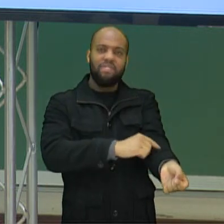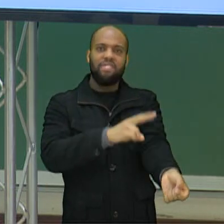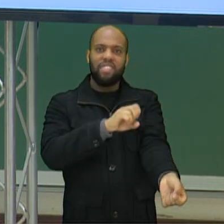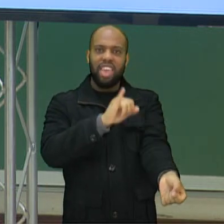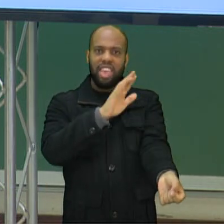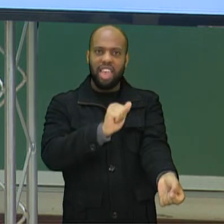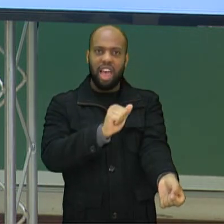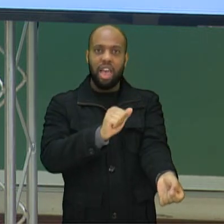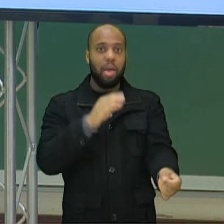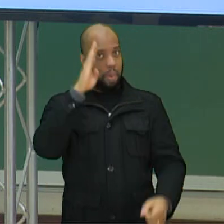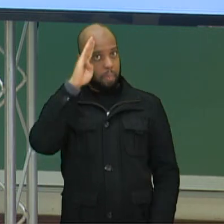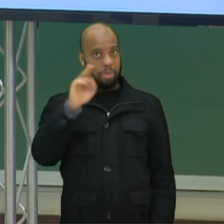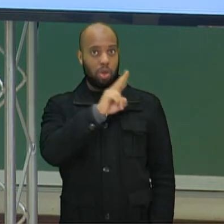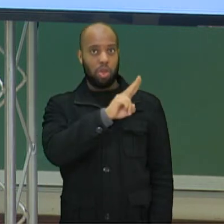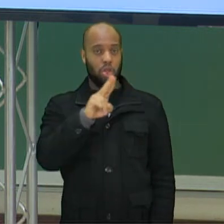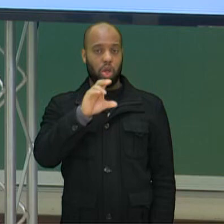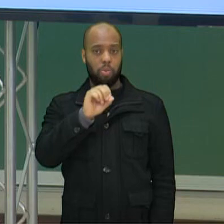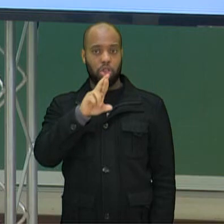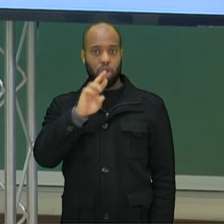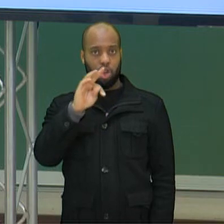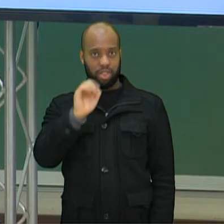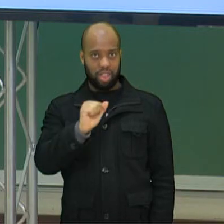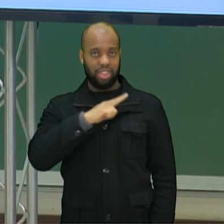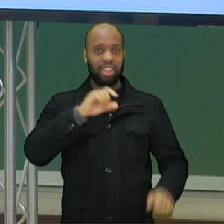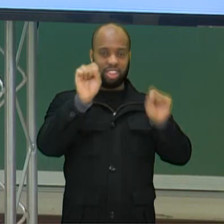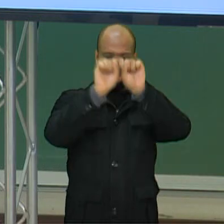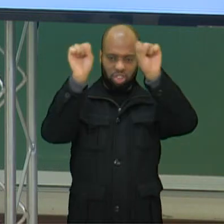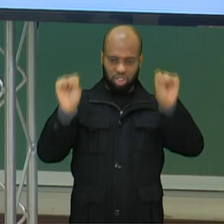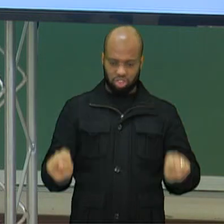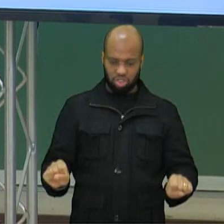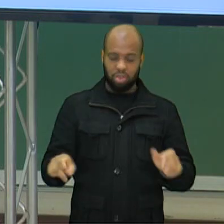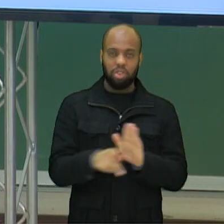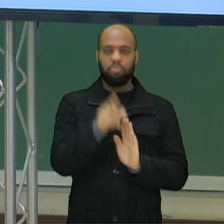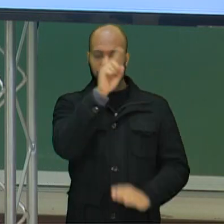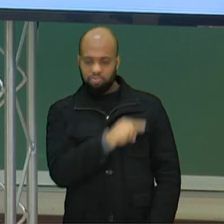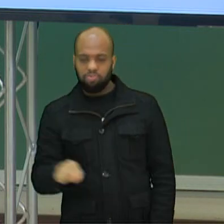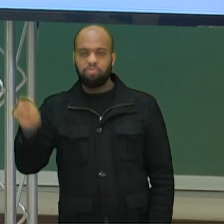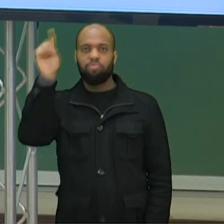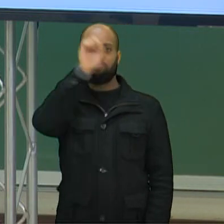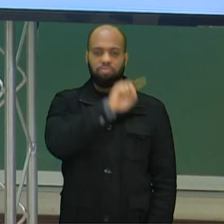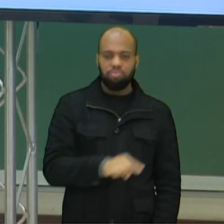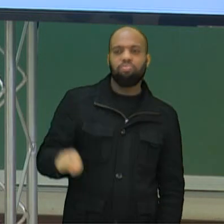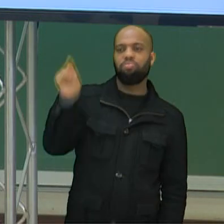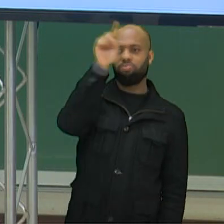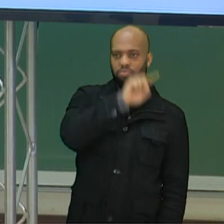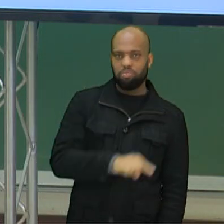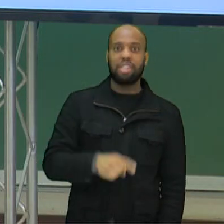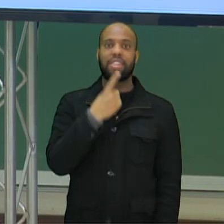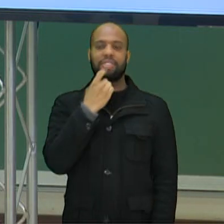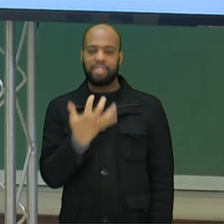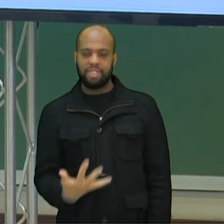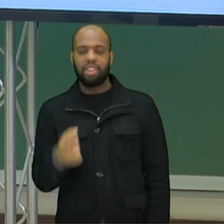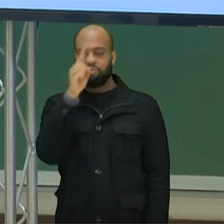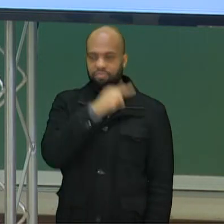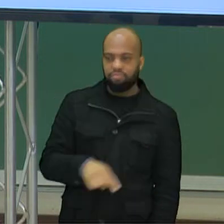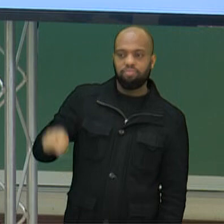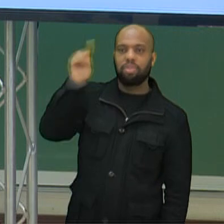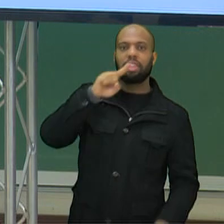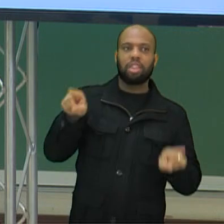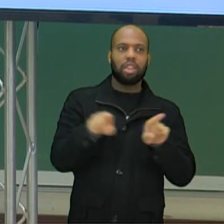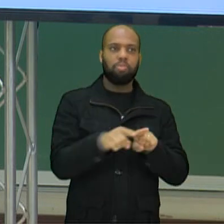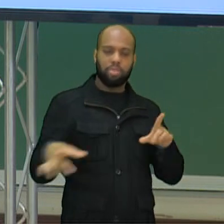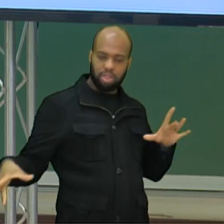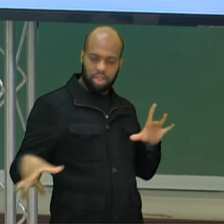nós fechamos esse ciclo. Circulação sistêmica, coração, corpo, coração e pequena circulação ou circulação pulmonar, que